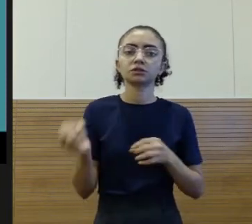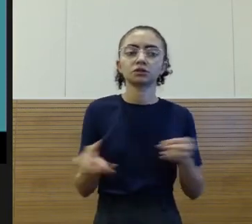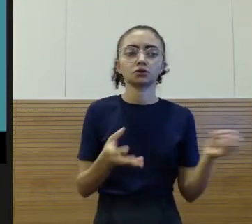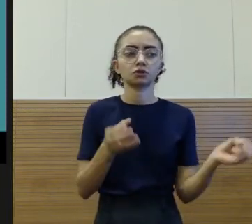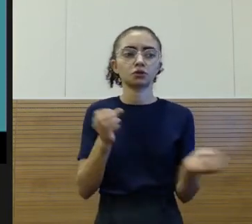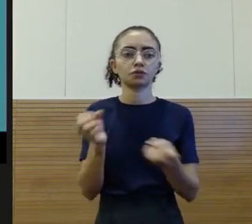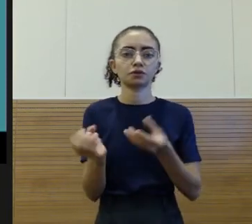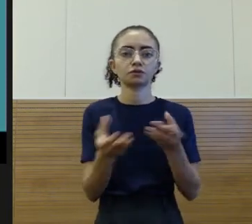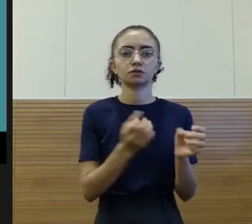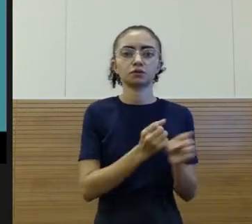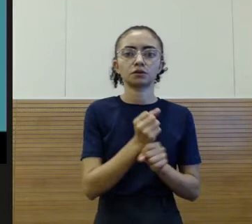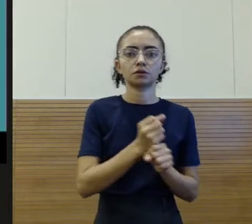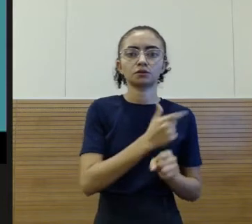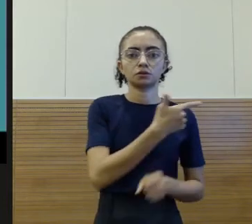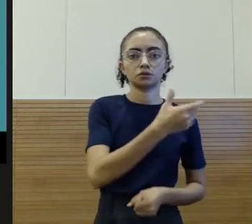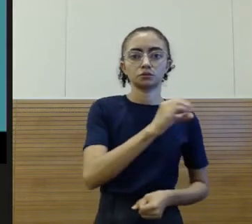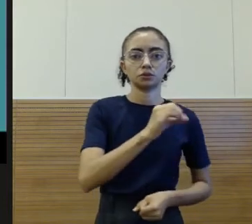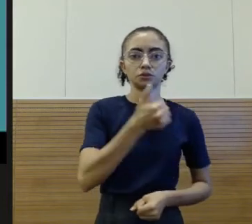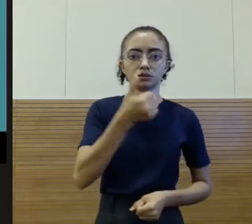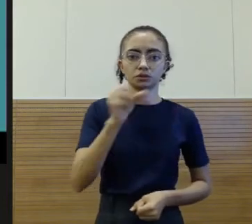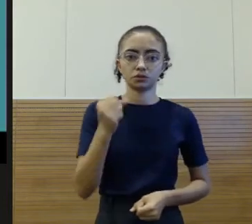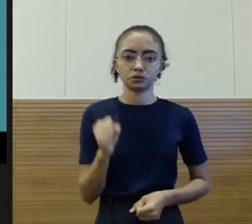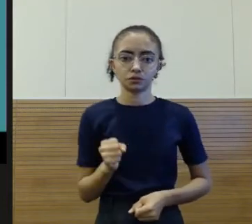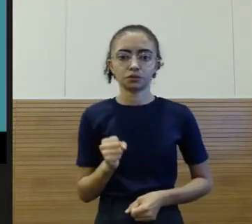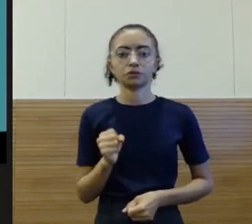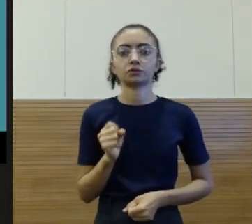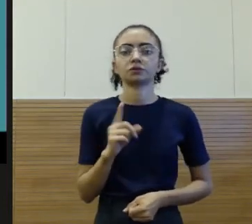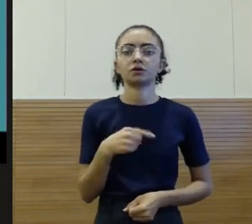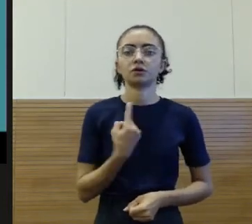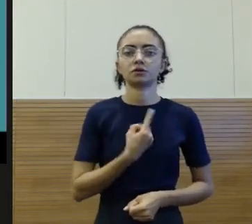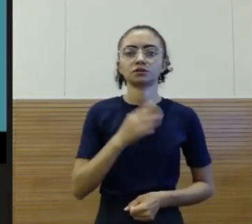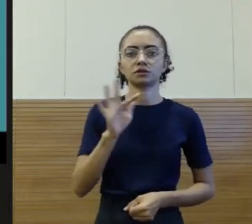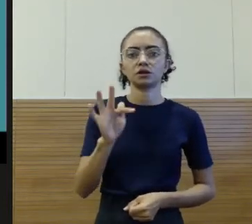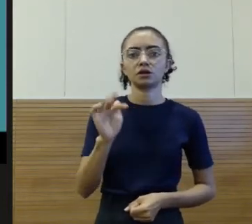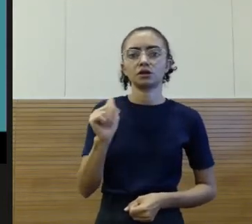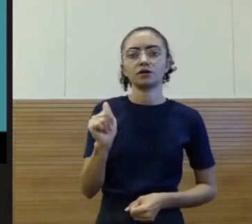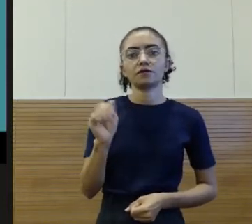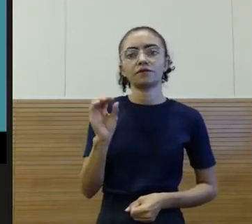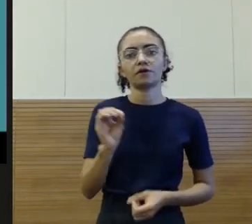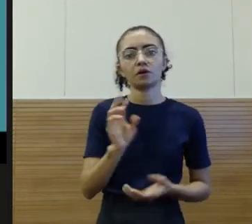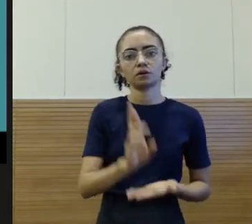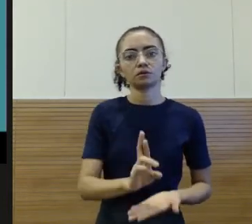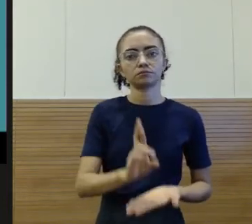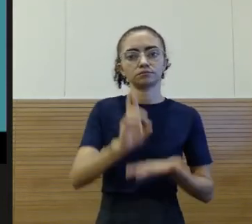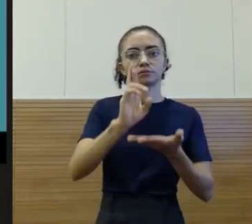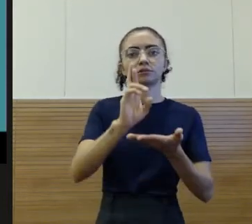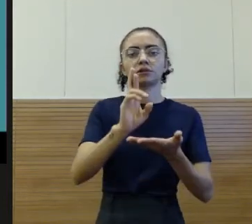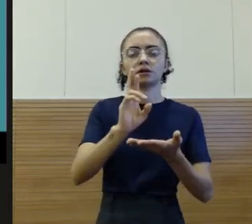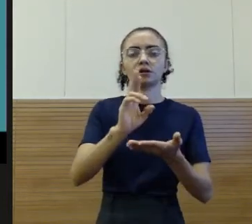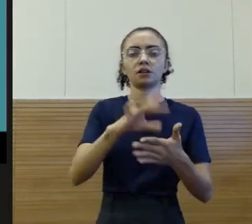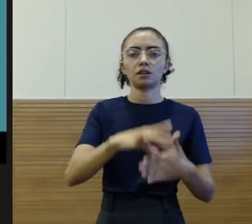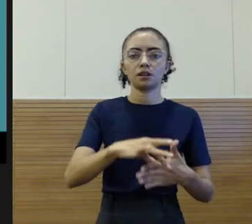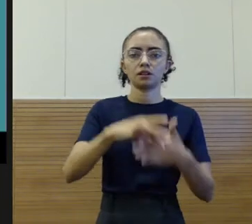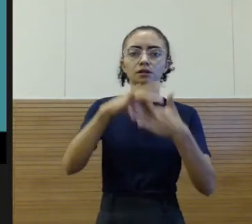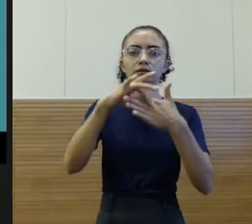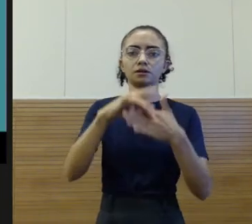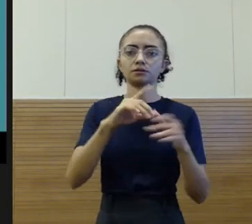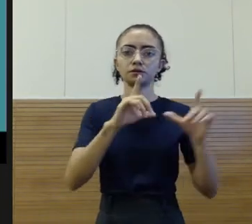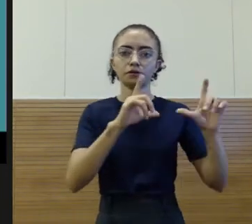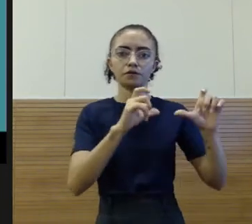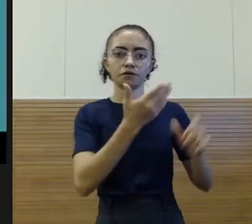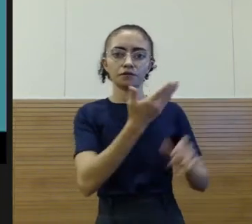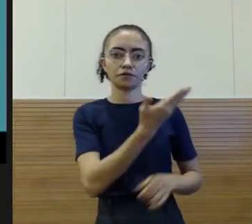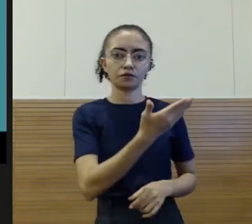2018, como FAO, nós estivemos liderando. Essa foto daqui, que nós fizemos nos últimos anos, a